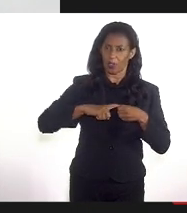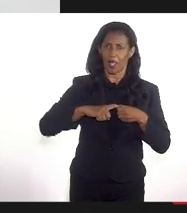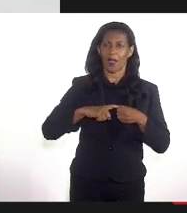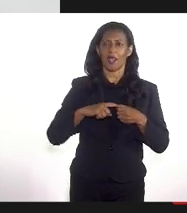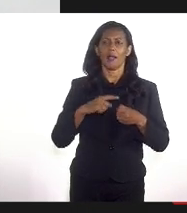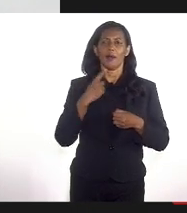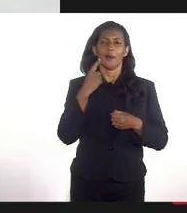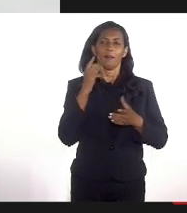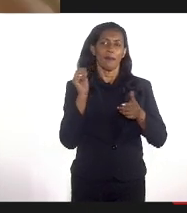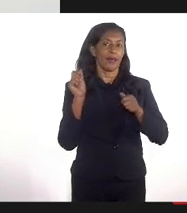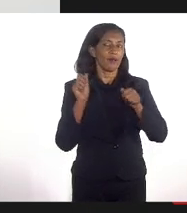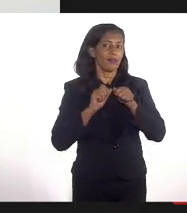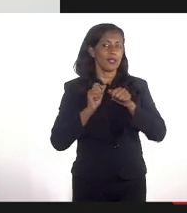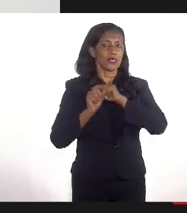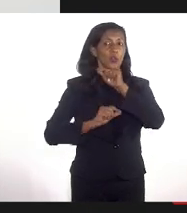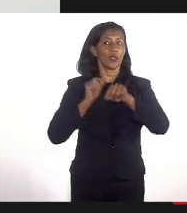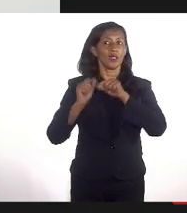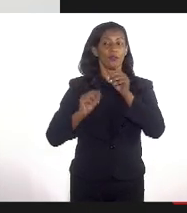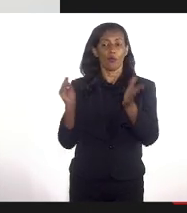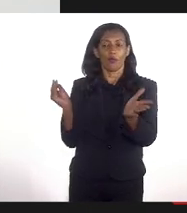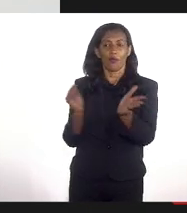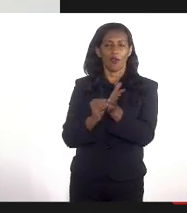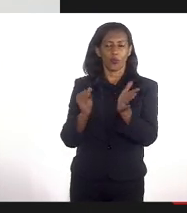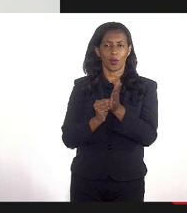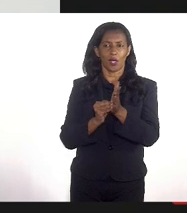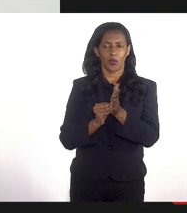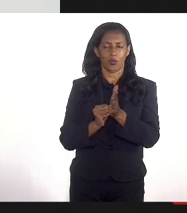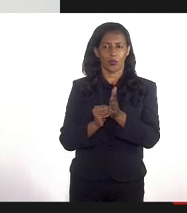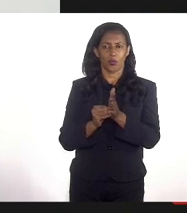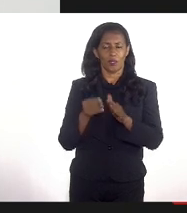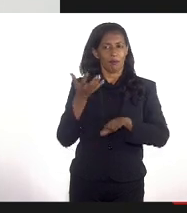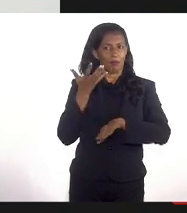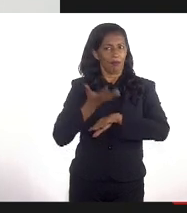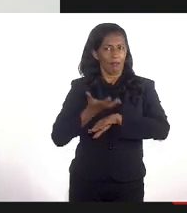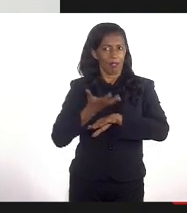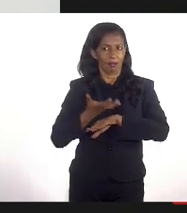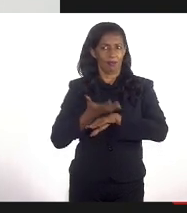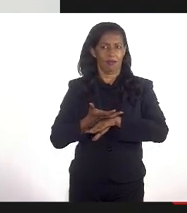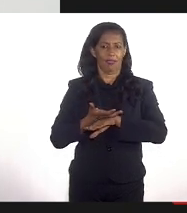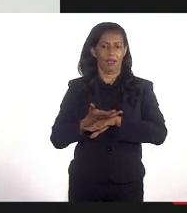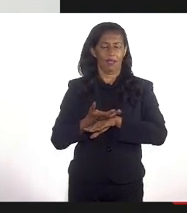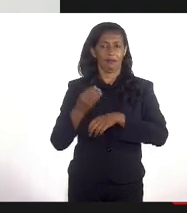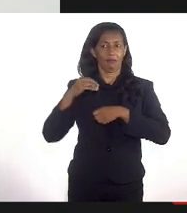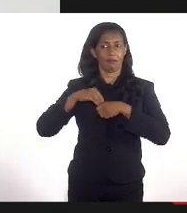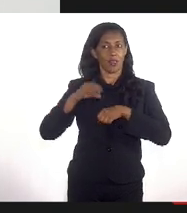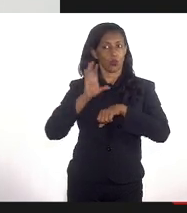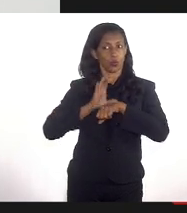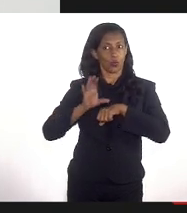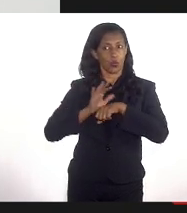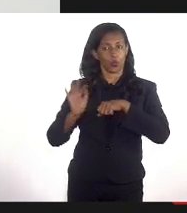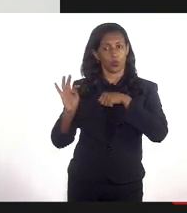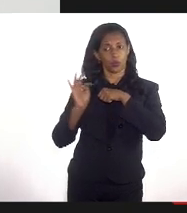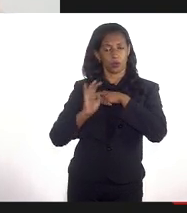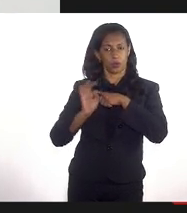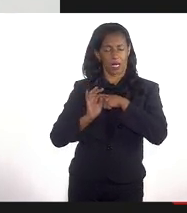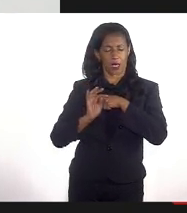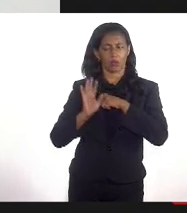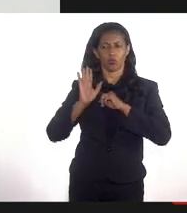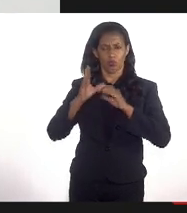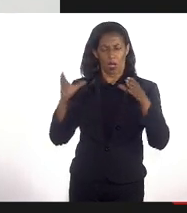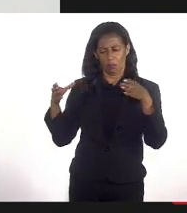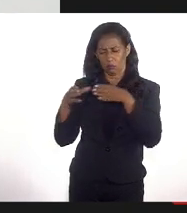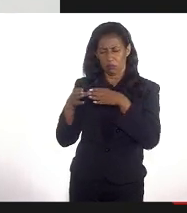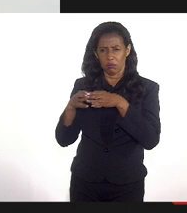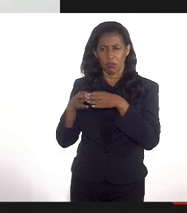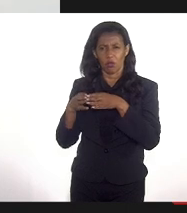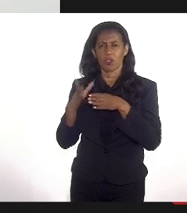da educação, né, da parte prática do curso dele. Então, a gente já tem isso aprovado no conselho. O conselho falou, olha, vocês